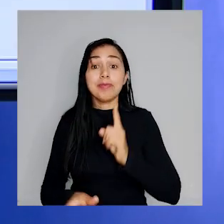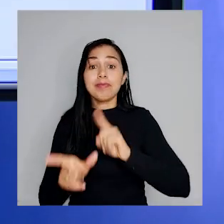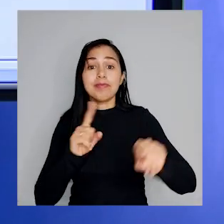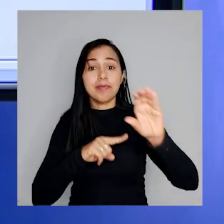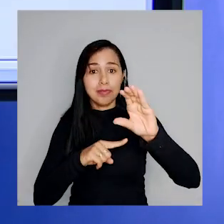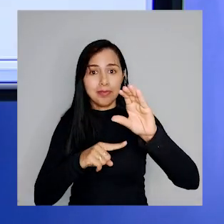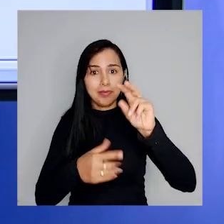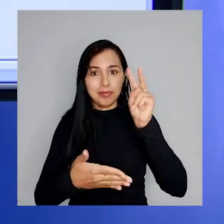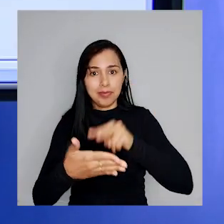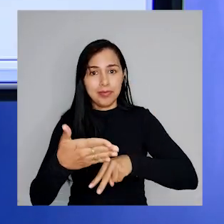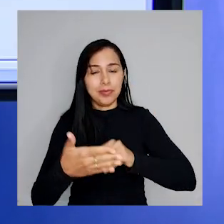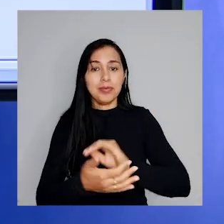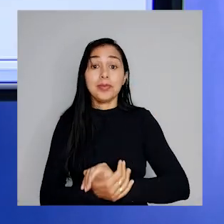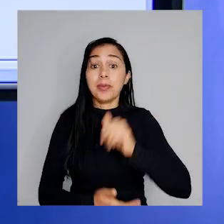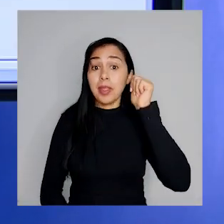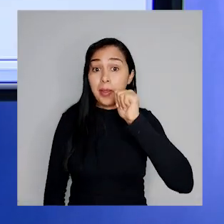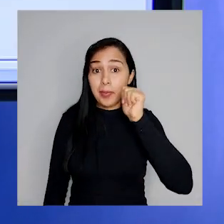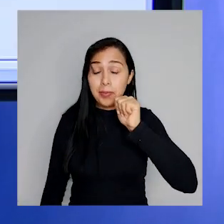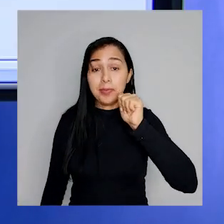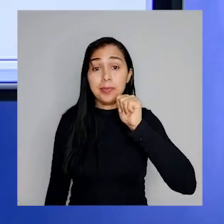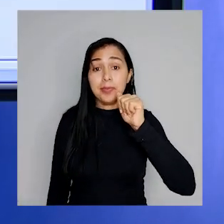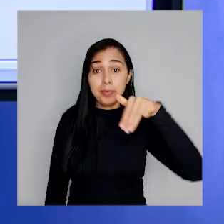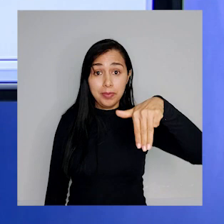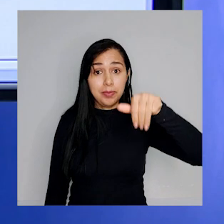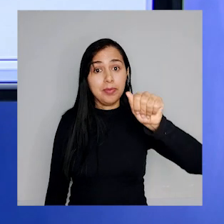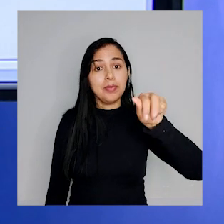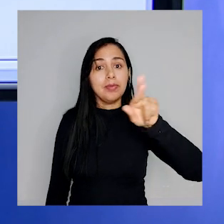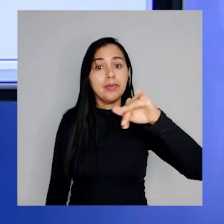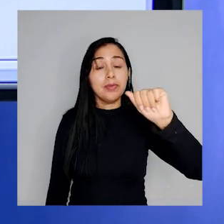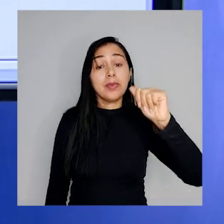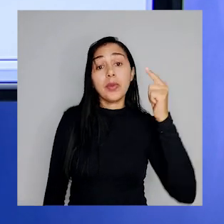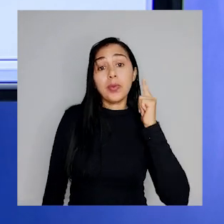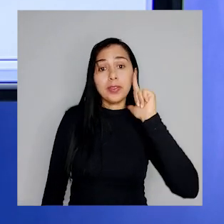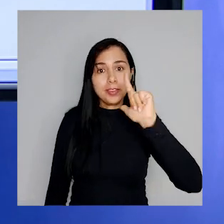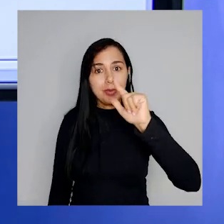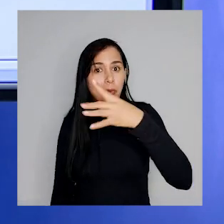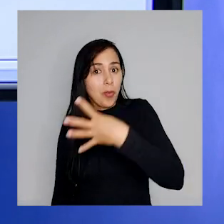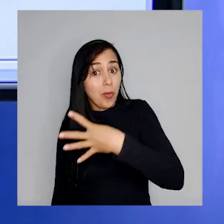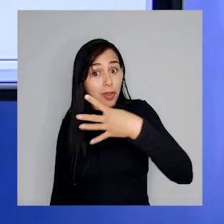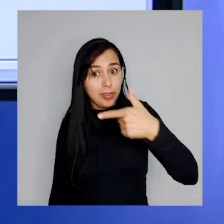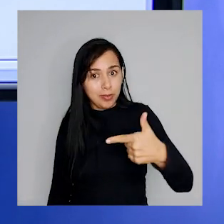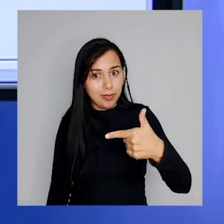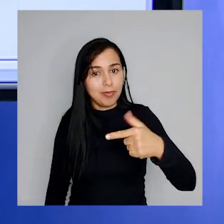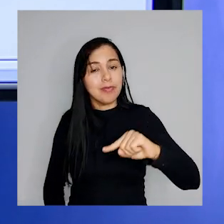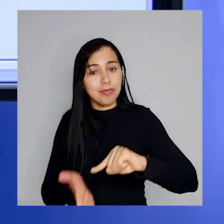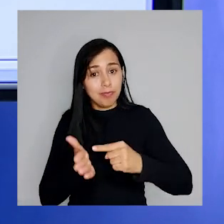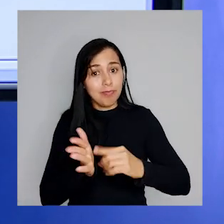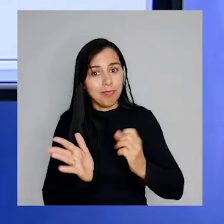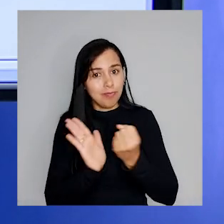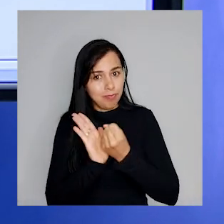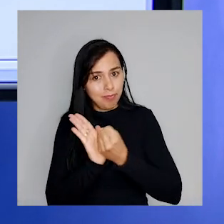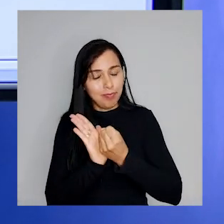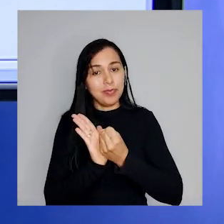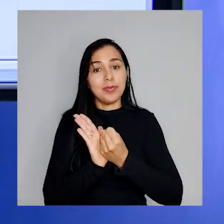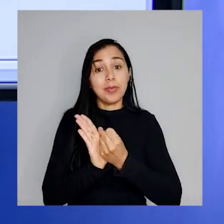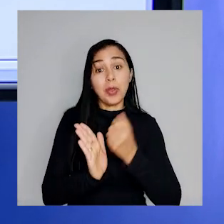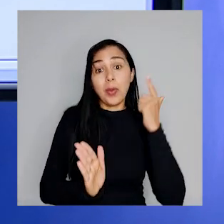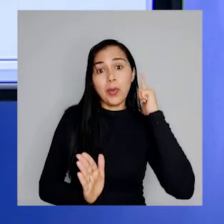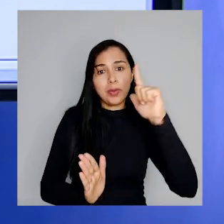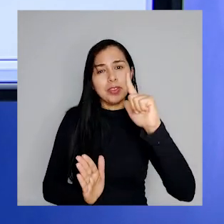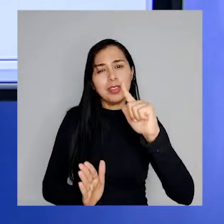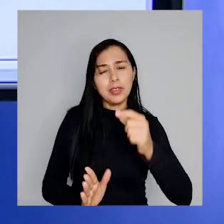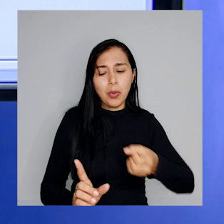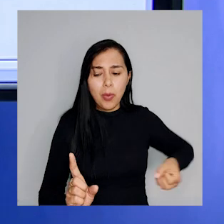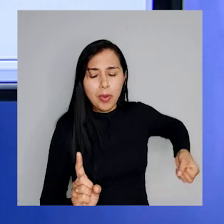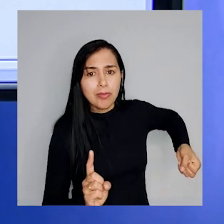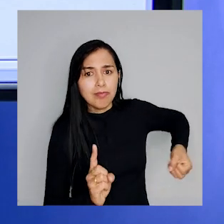C. Mariana fez 42 pontos em uma jogada ao derrubar pelo menos um pino de cada